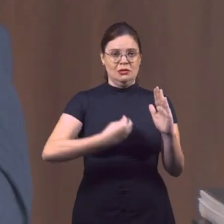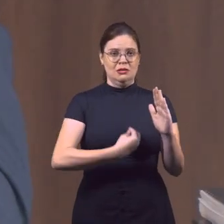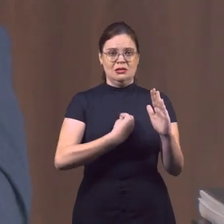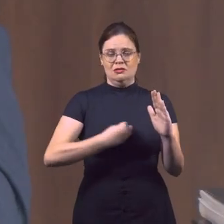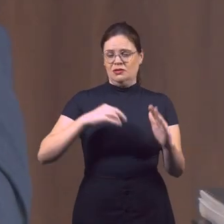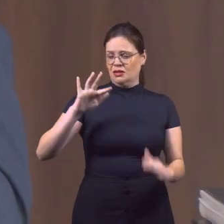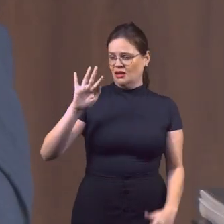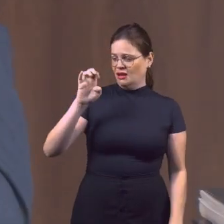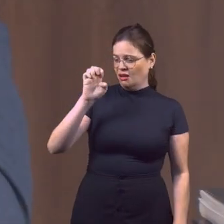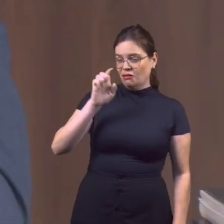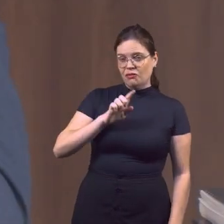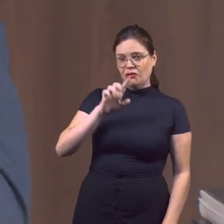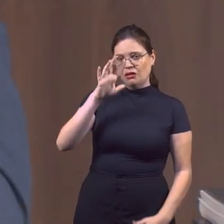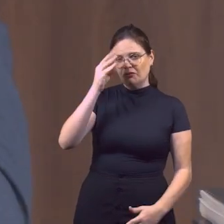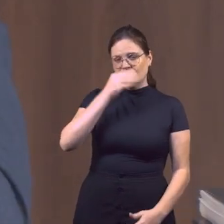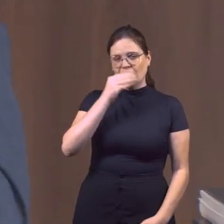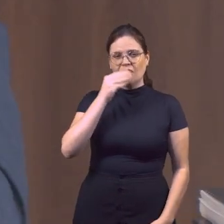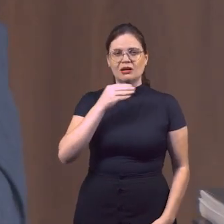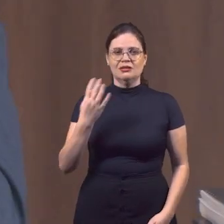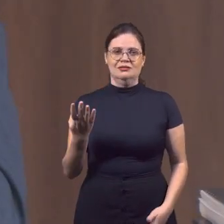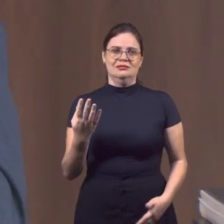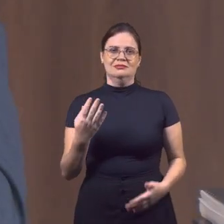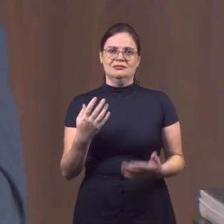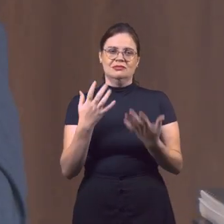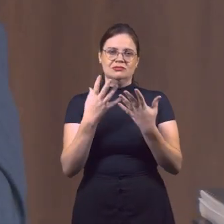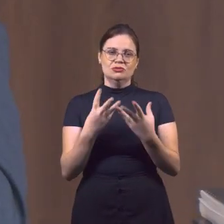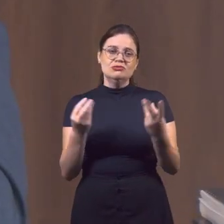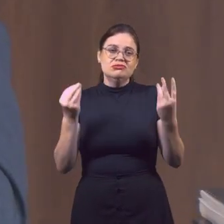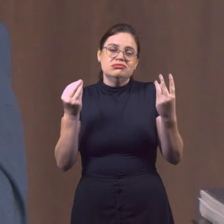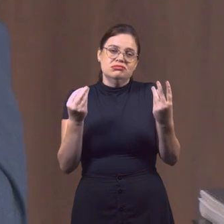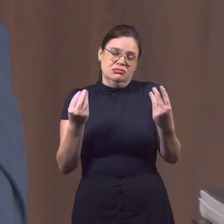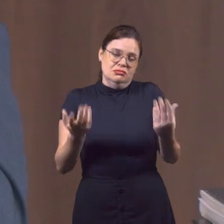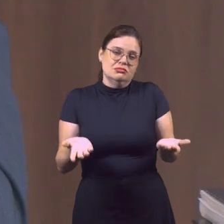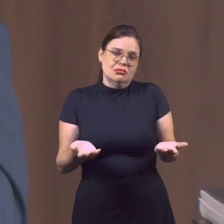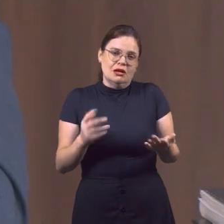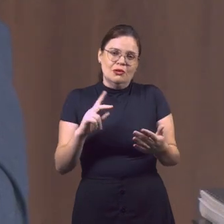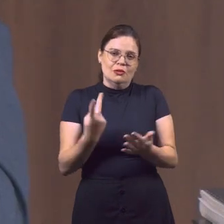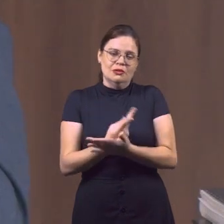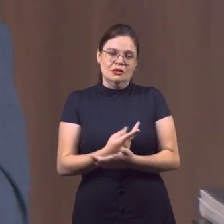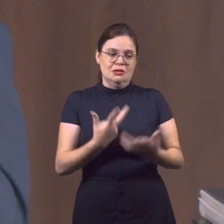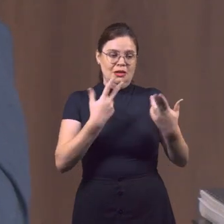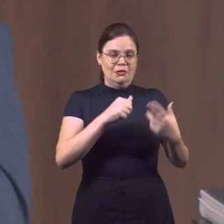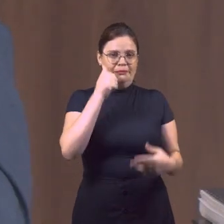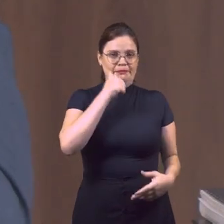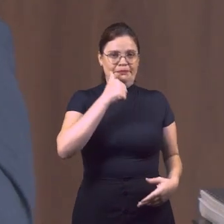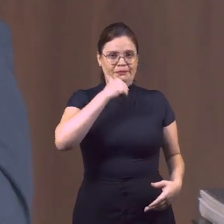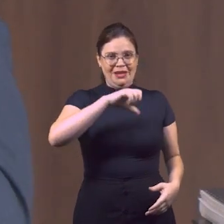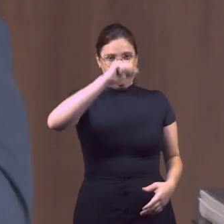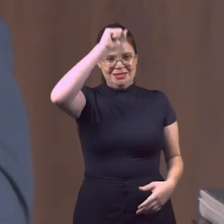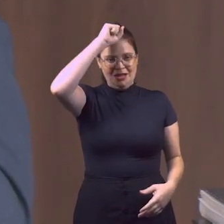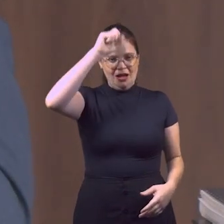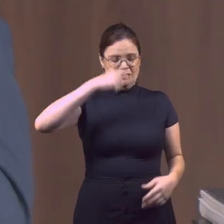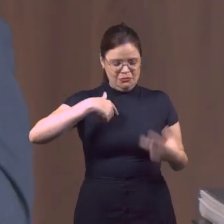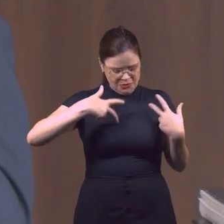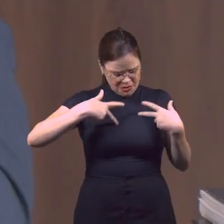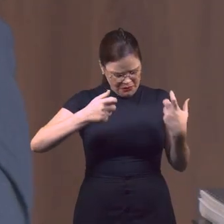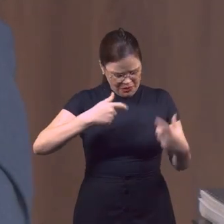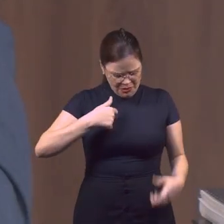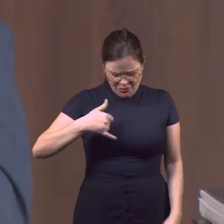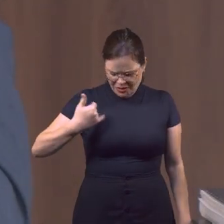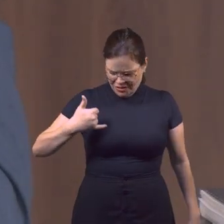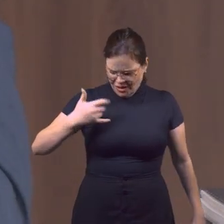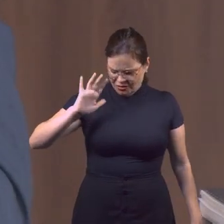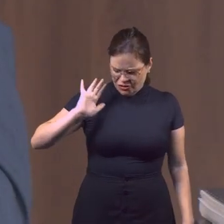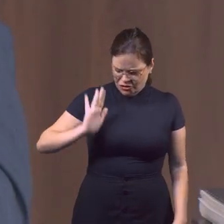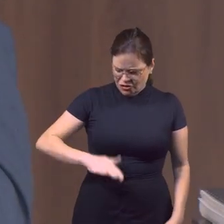ela desfalece, né? Sara, pelo fato dela já estar com idade bem avançada, ela